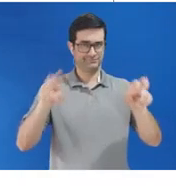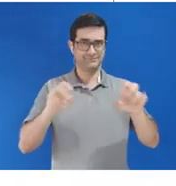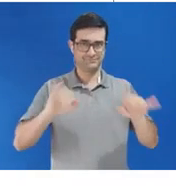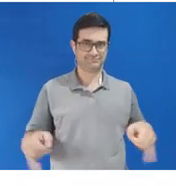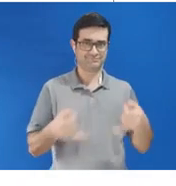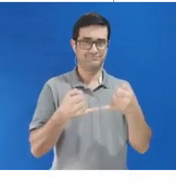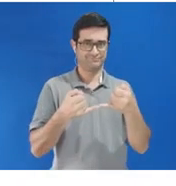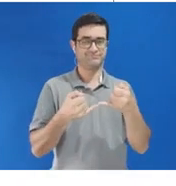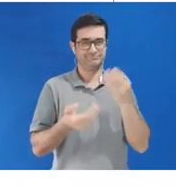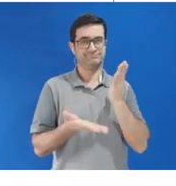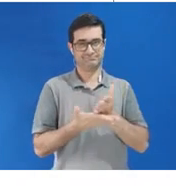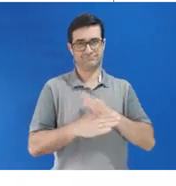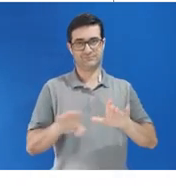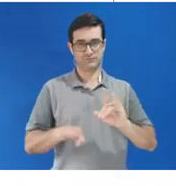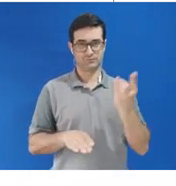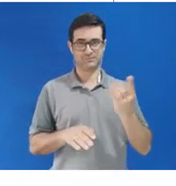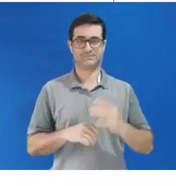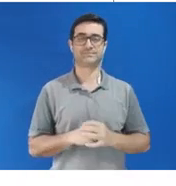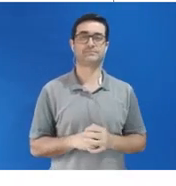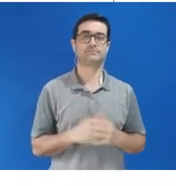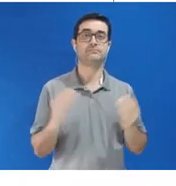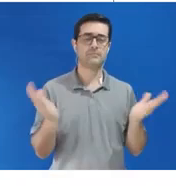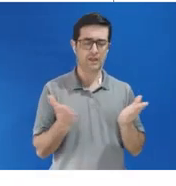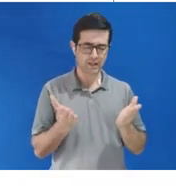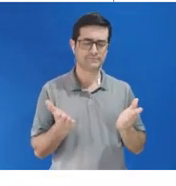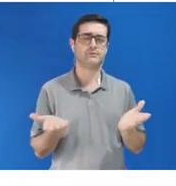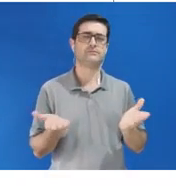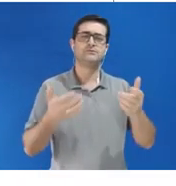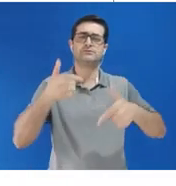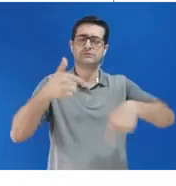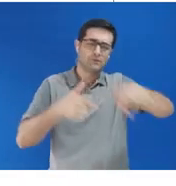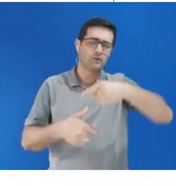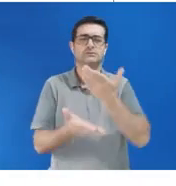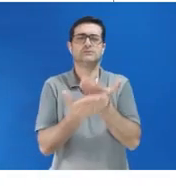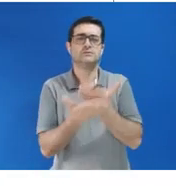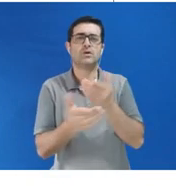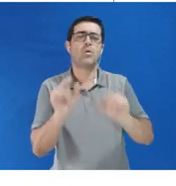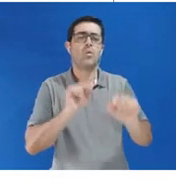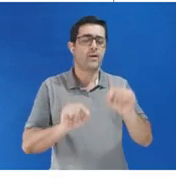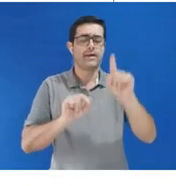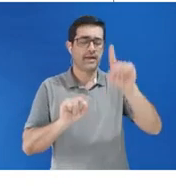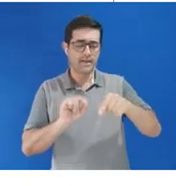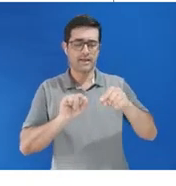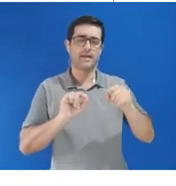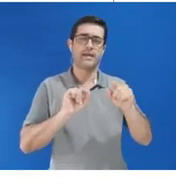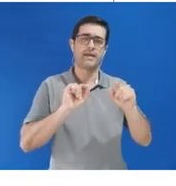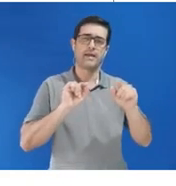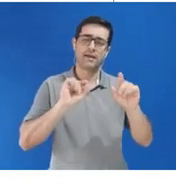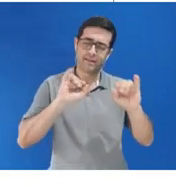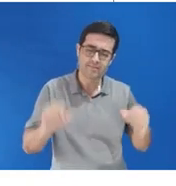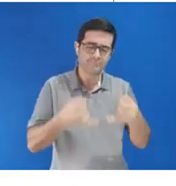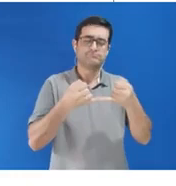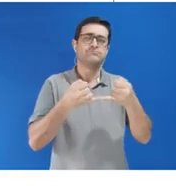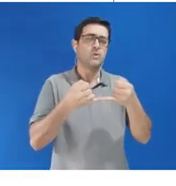a parte de ligações iônicas. Até agora a gente trabalhou então o que era uma ligação